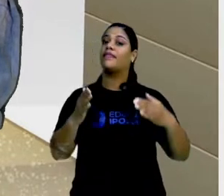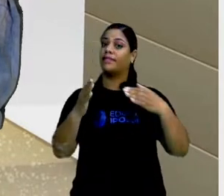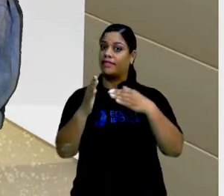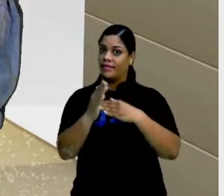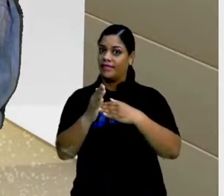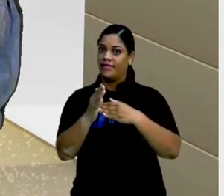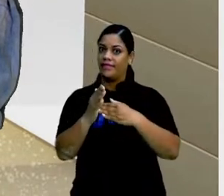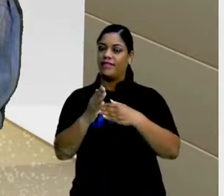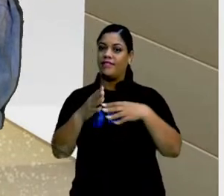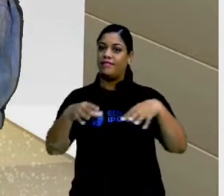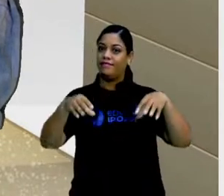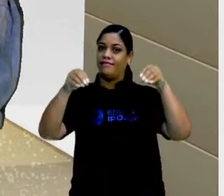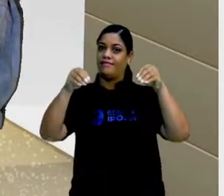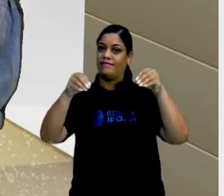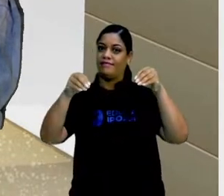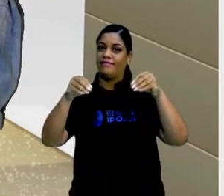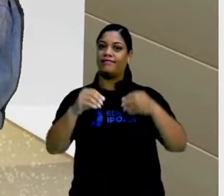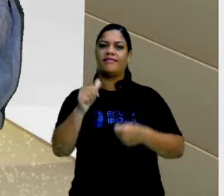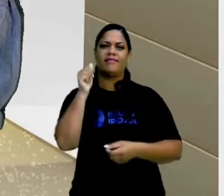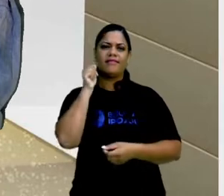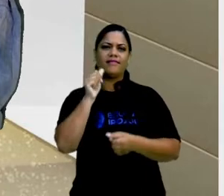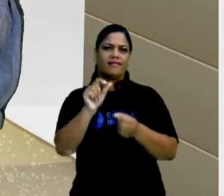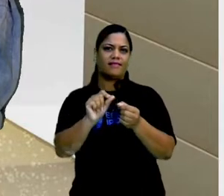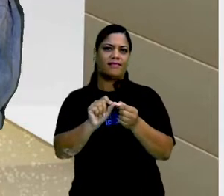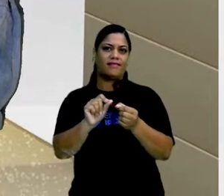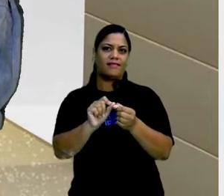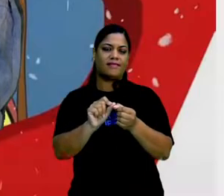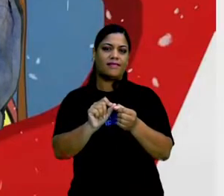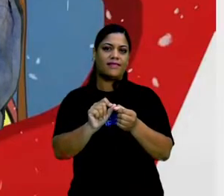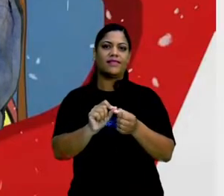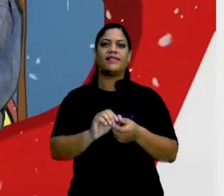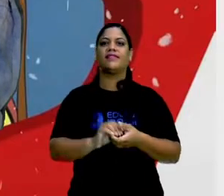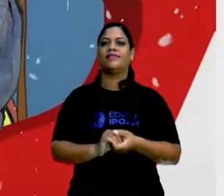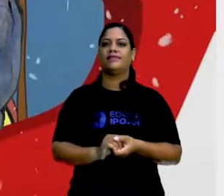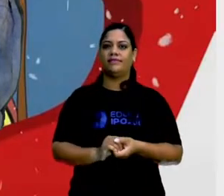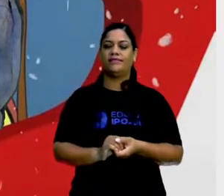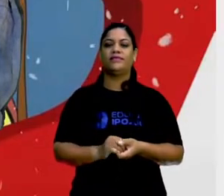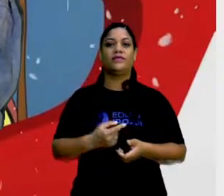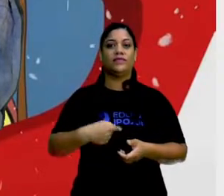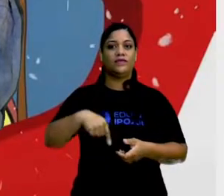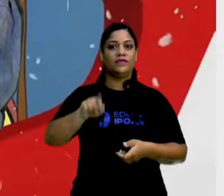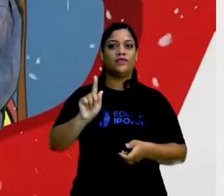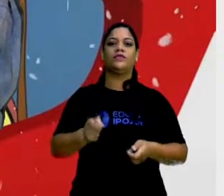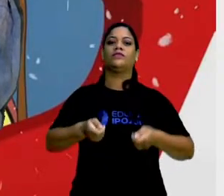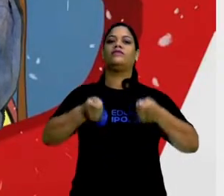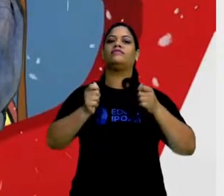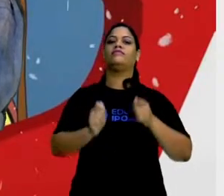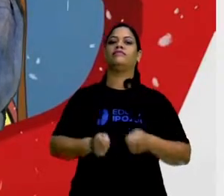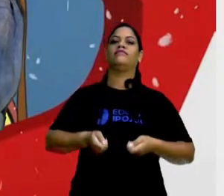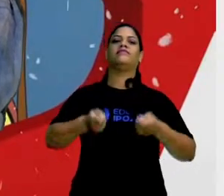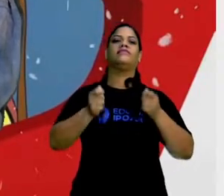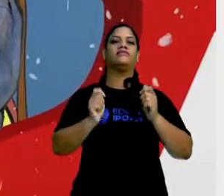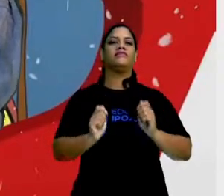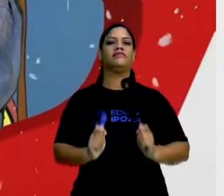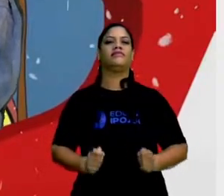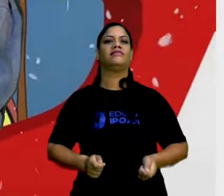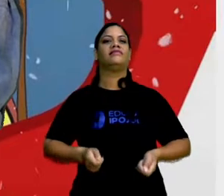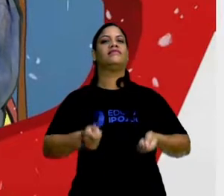castelo. Foi o que a rena fez. Levou a amiga. Olha ela no trenó, que legal. Eita.